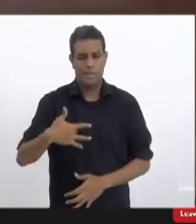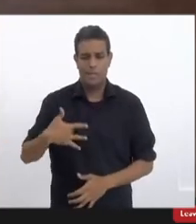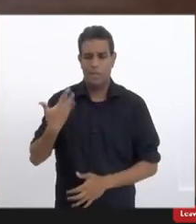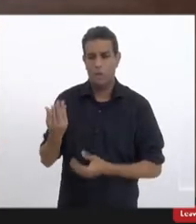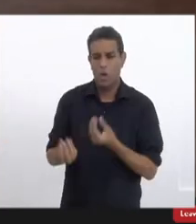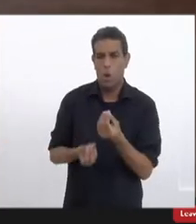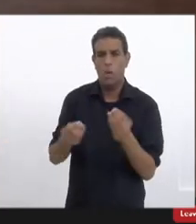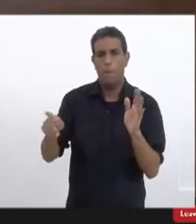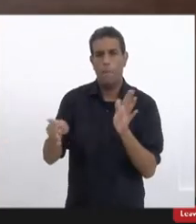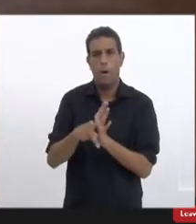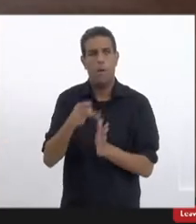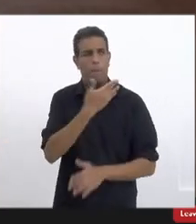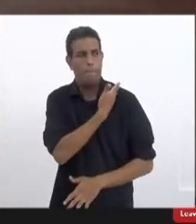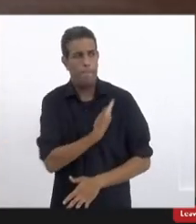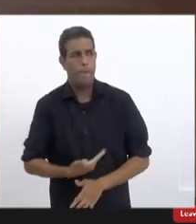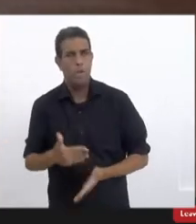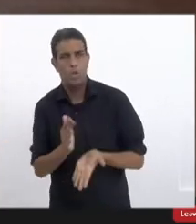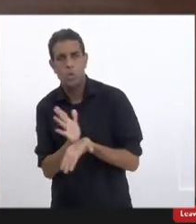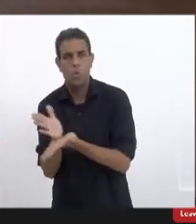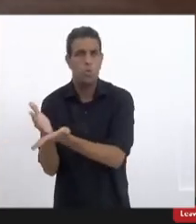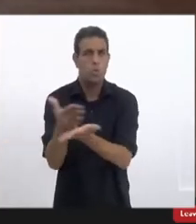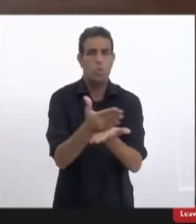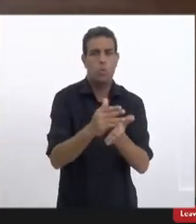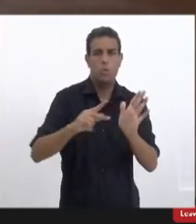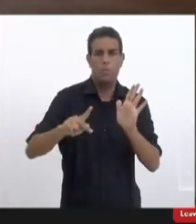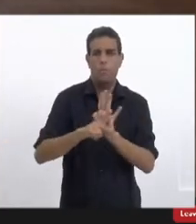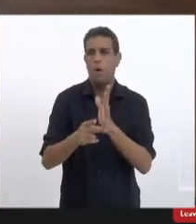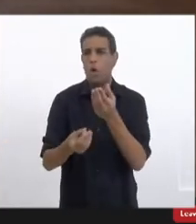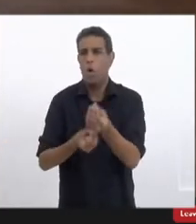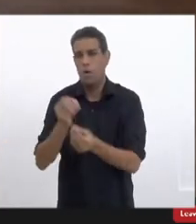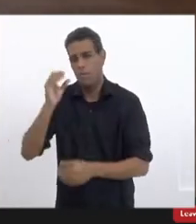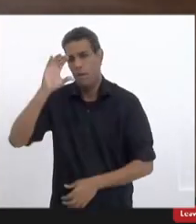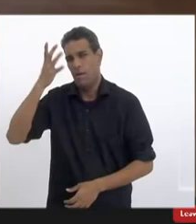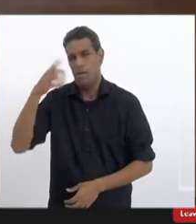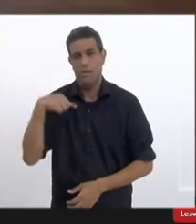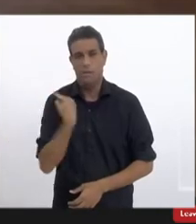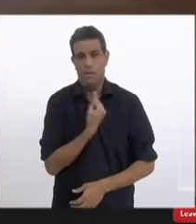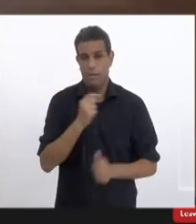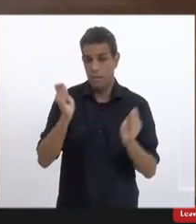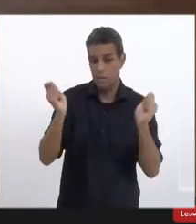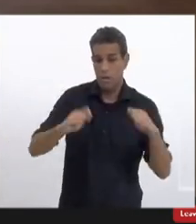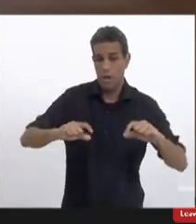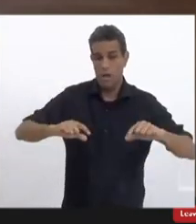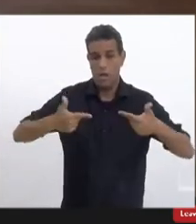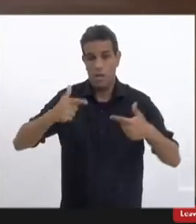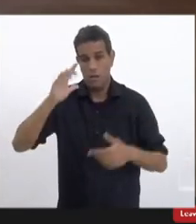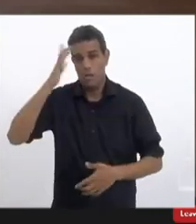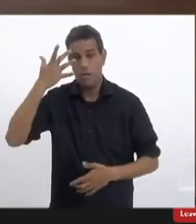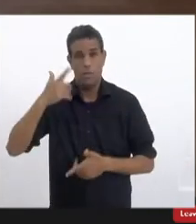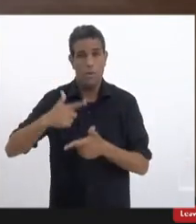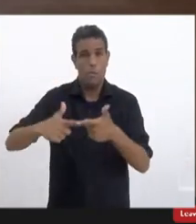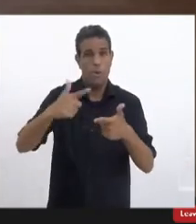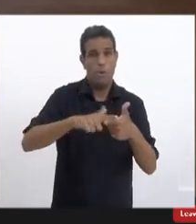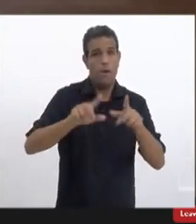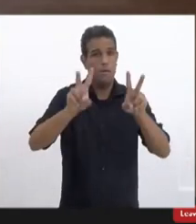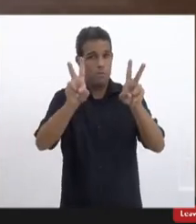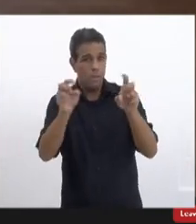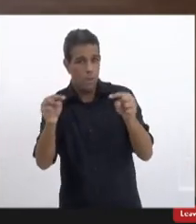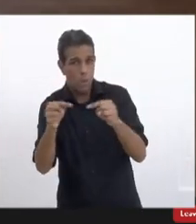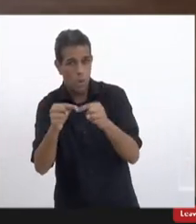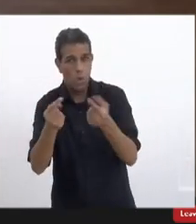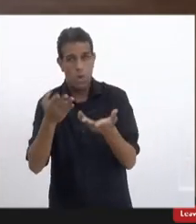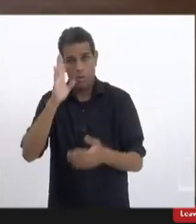saúde pública e coletiva da população. Não temos como solucionar qualquer problema de saúde de